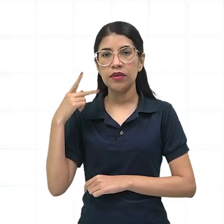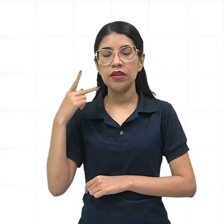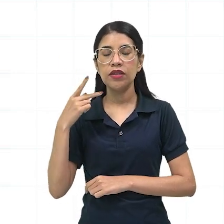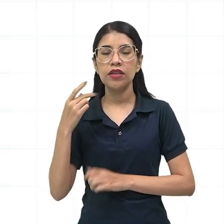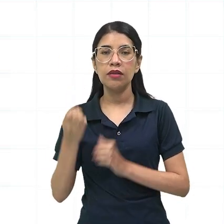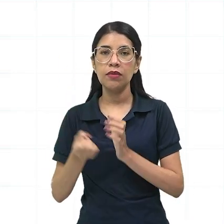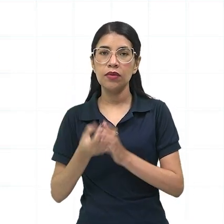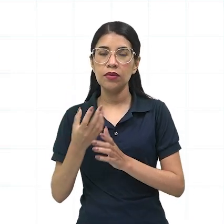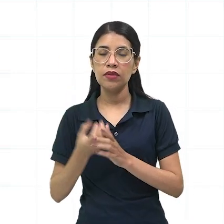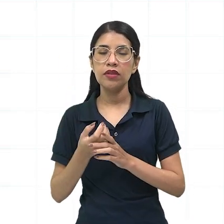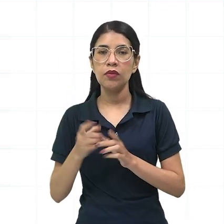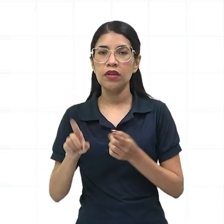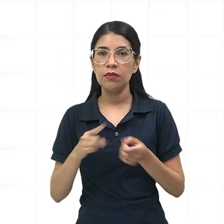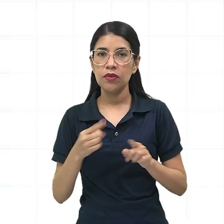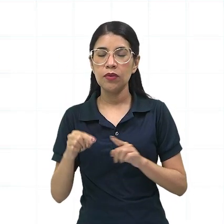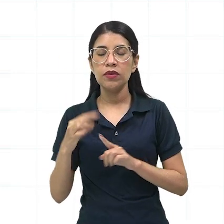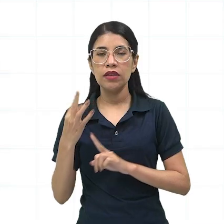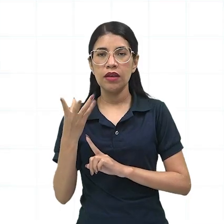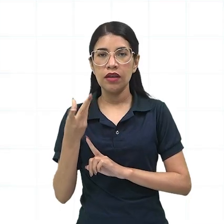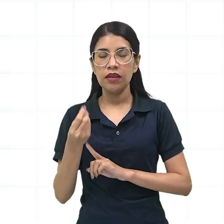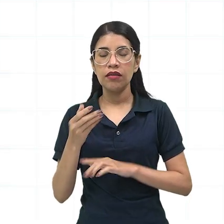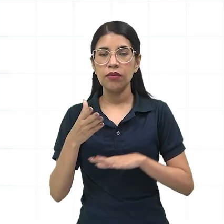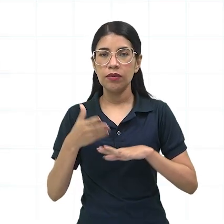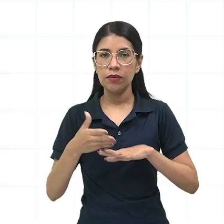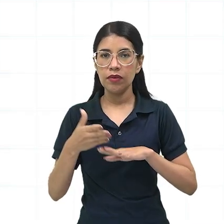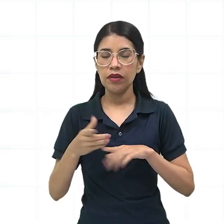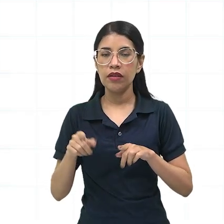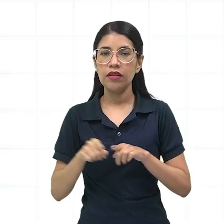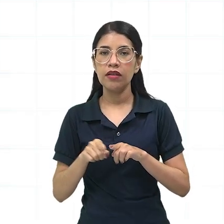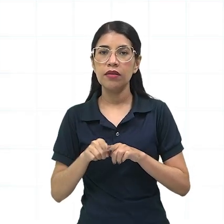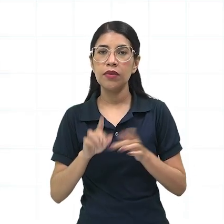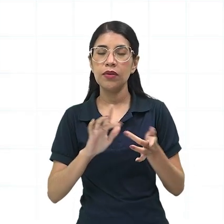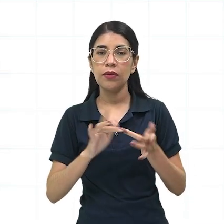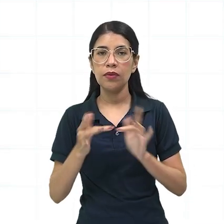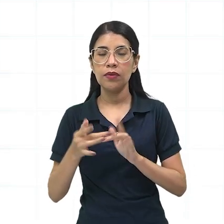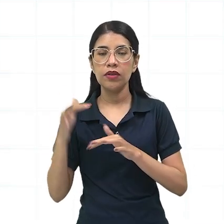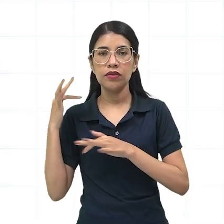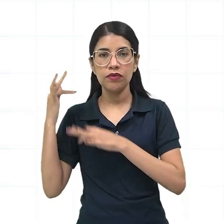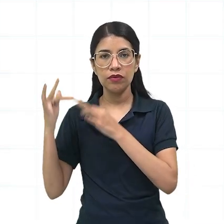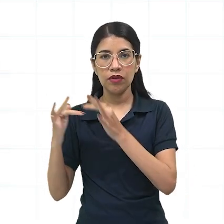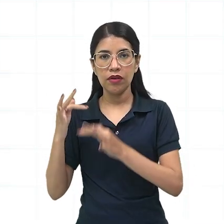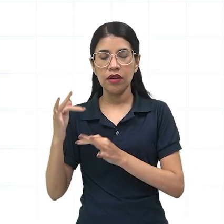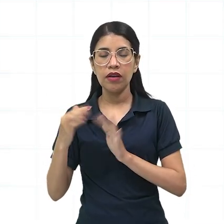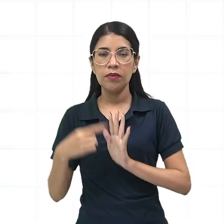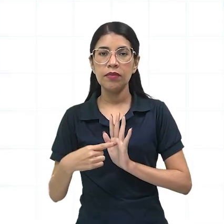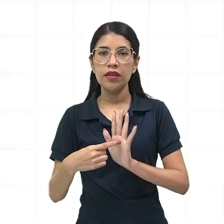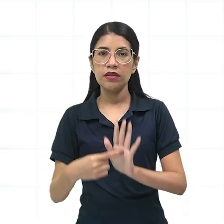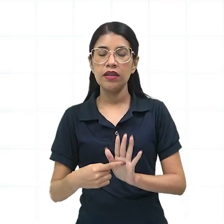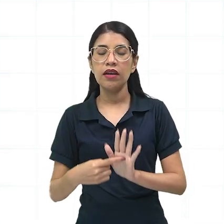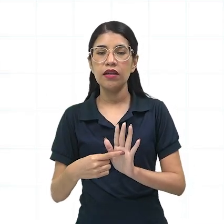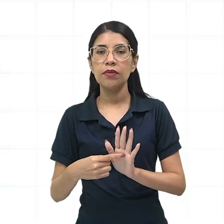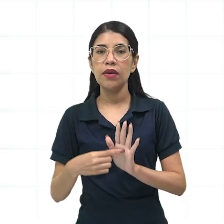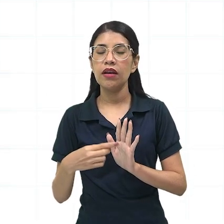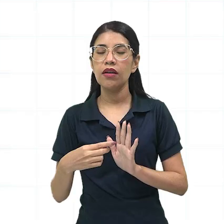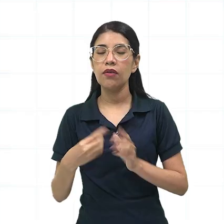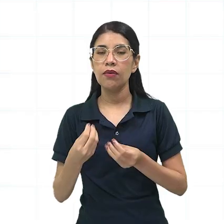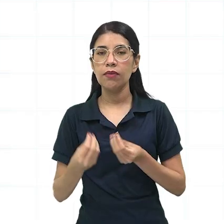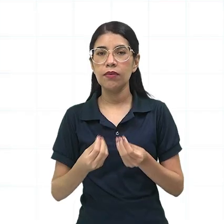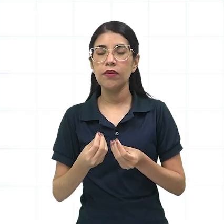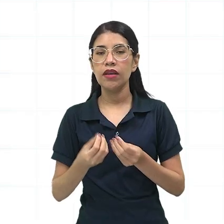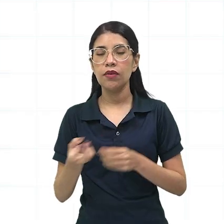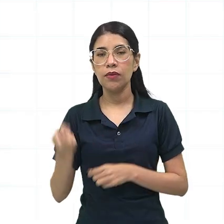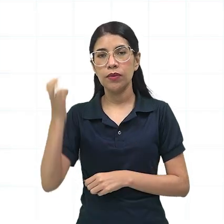políticos da produção artística na música contemporânea e no contexto folclórico manifestados pela